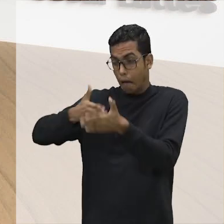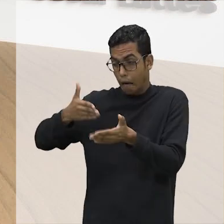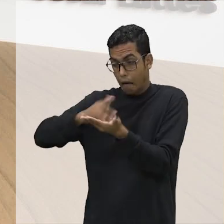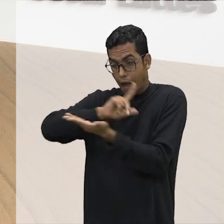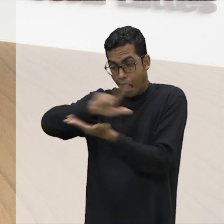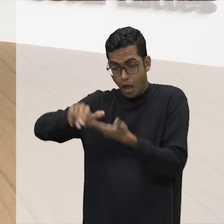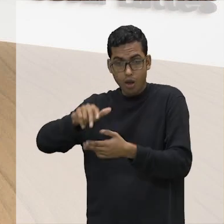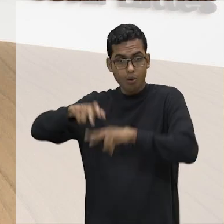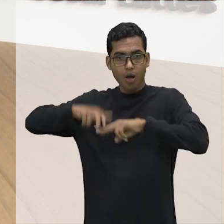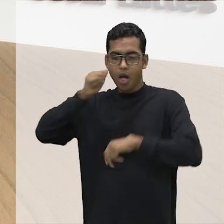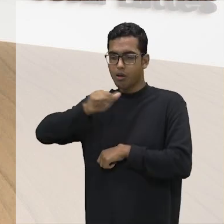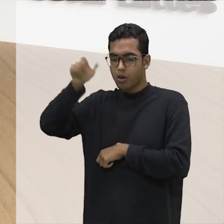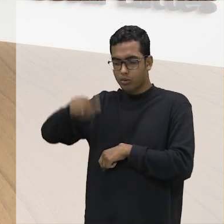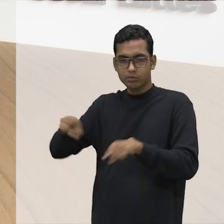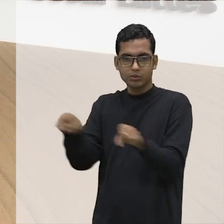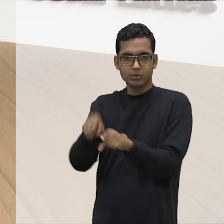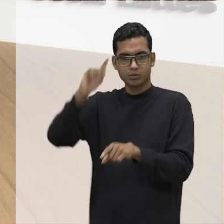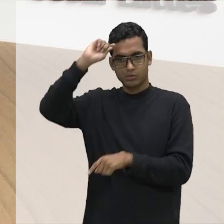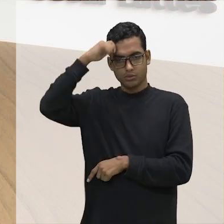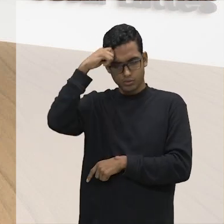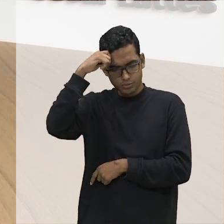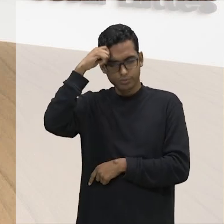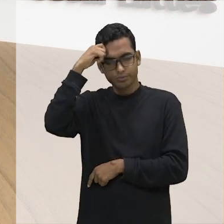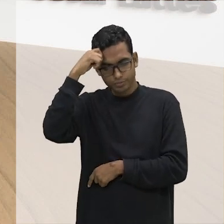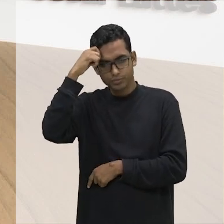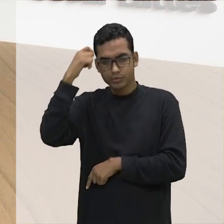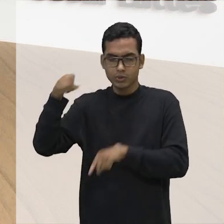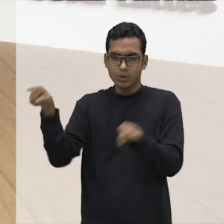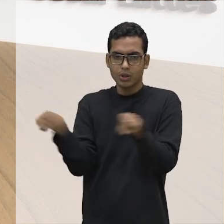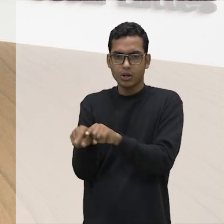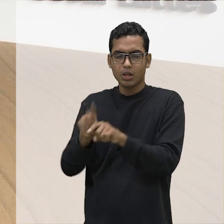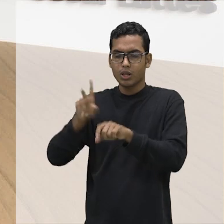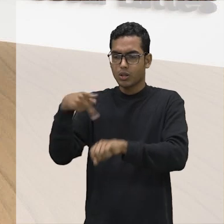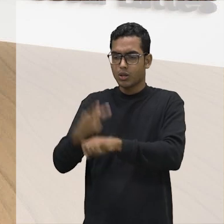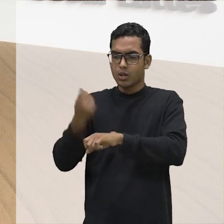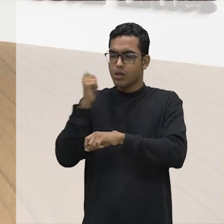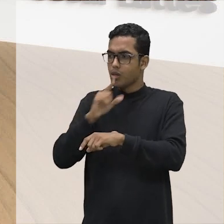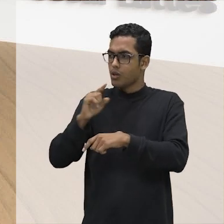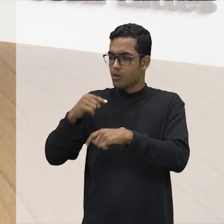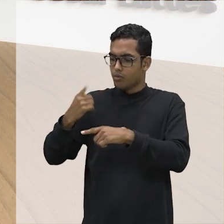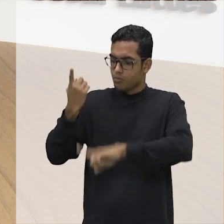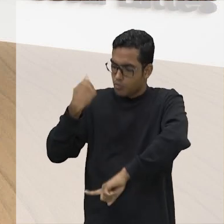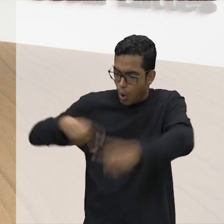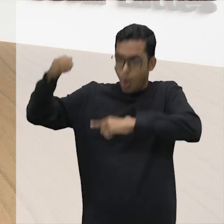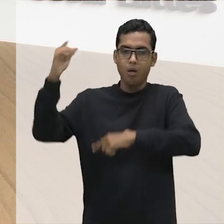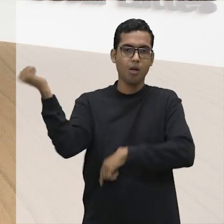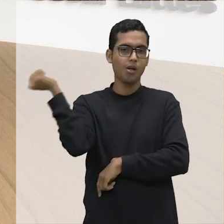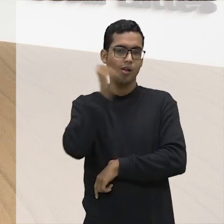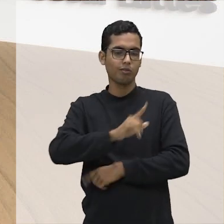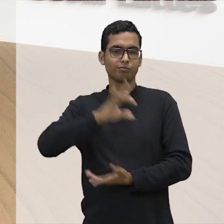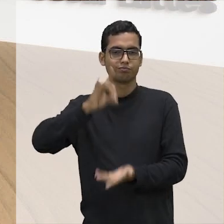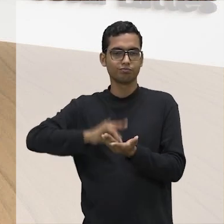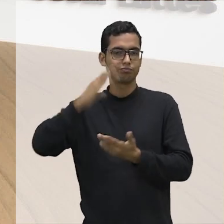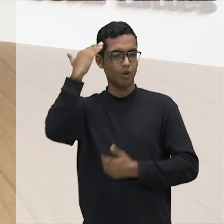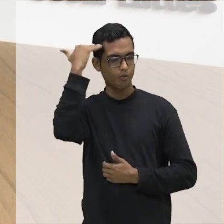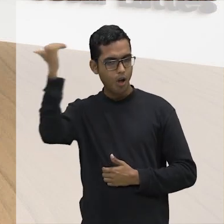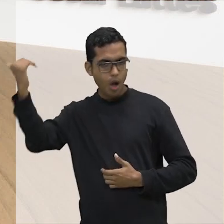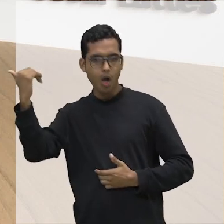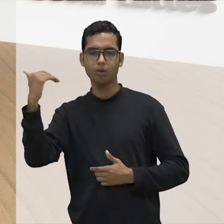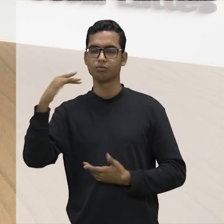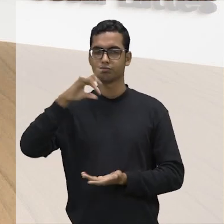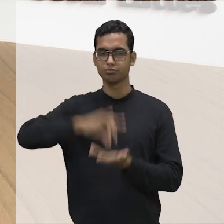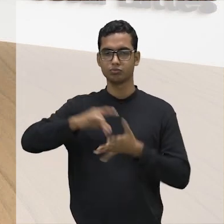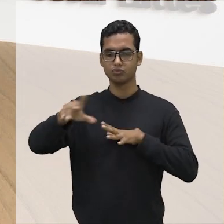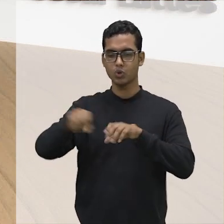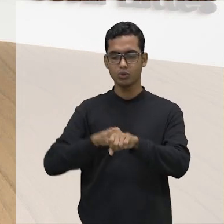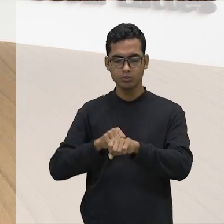ser mulher e pelo fato de ser uma mulher negra e também alcançou aí, logrou êxito na